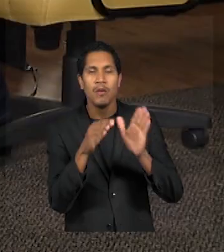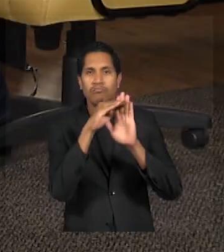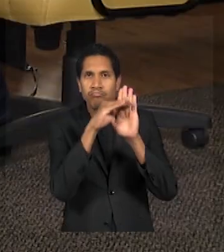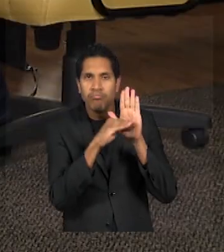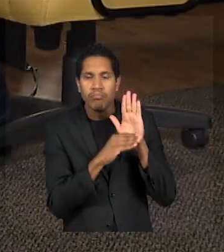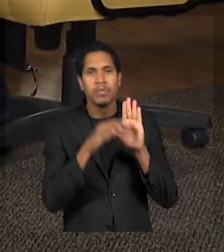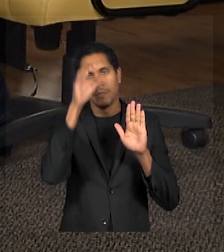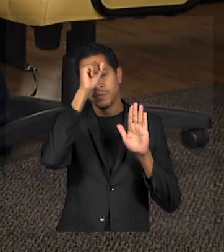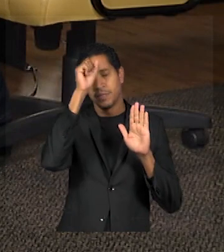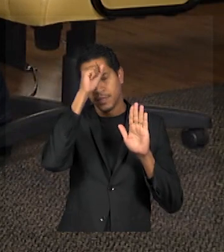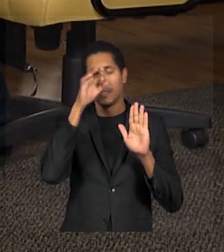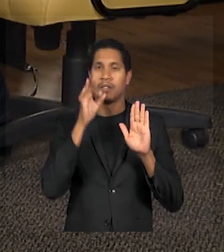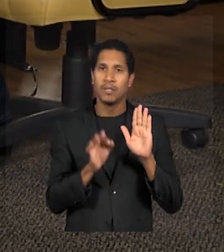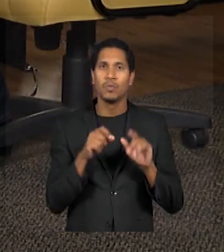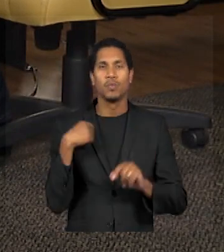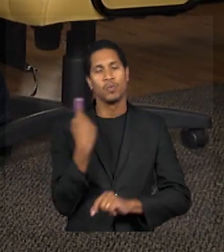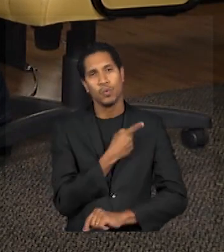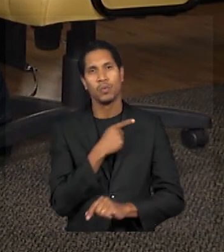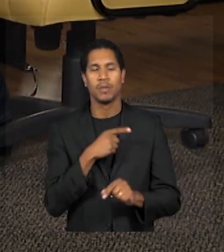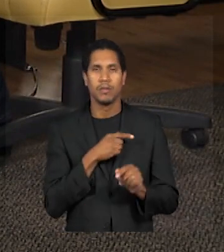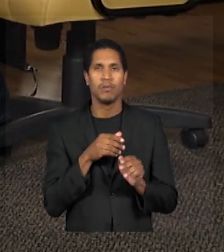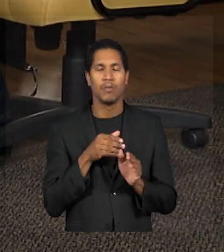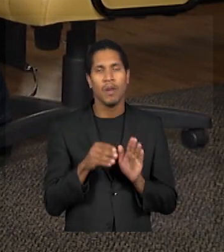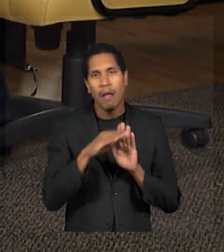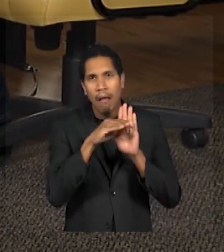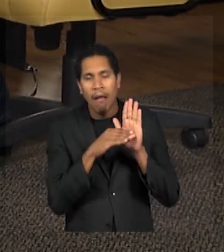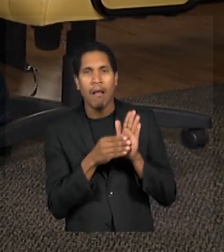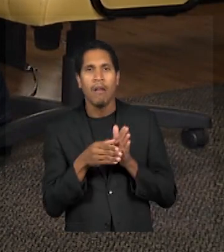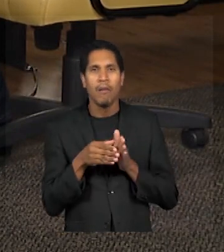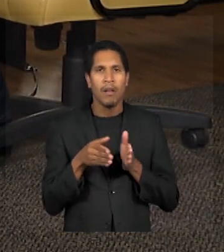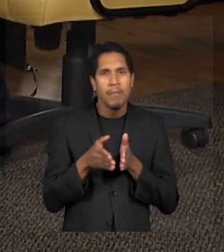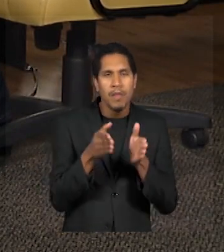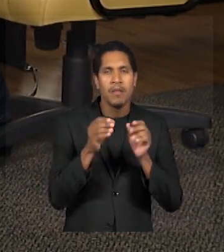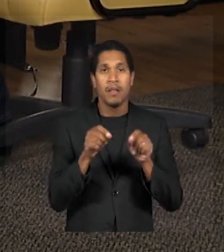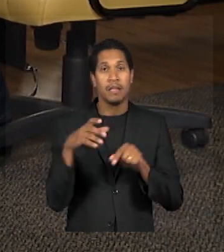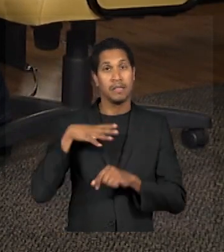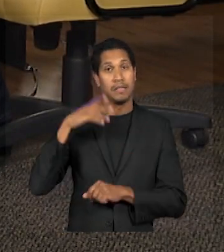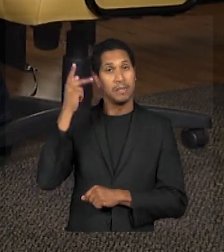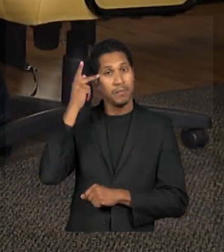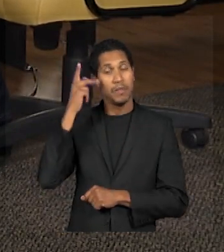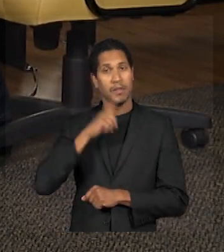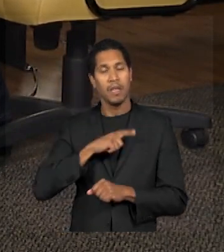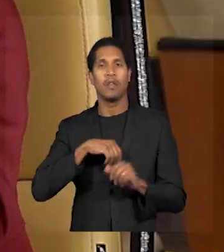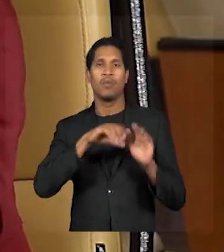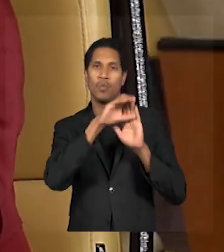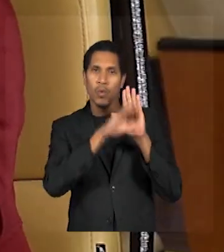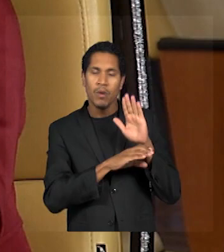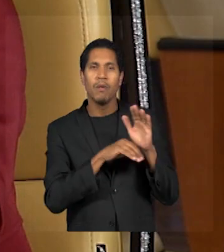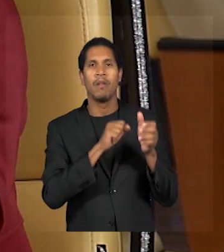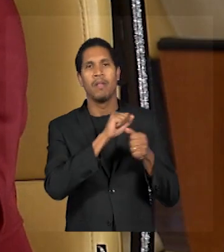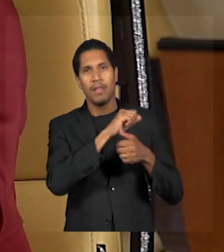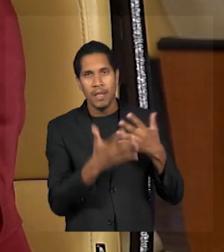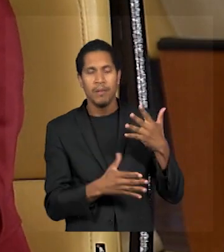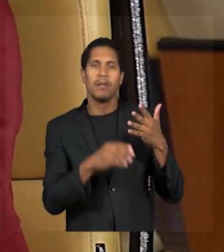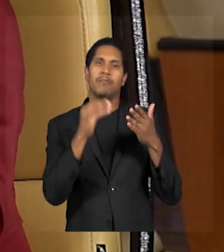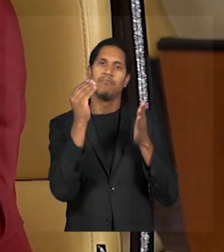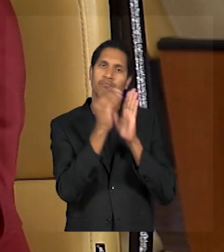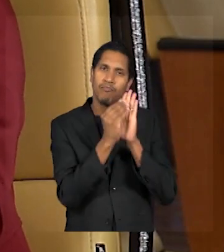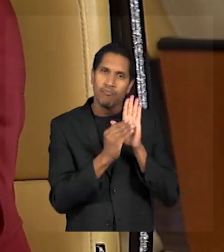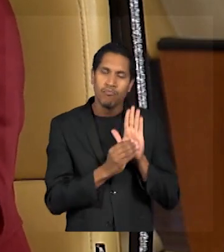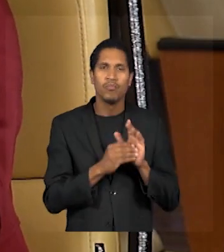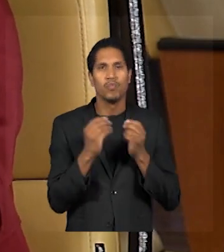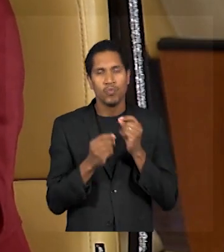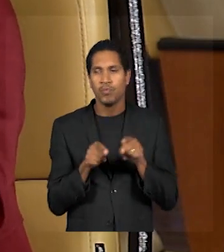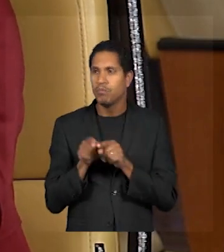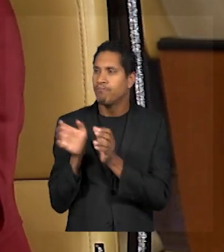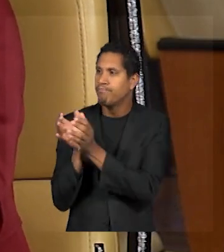aprendizagem. É aquilo que norteia. Então, a cidade de São Paulo tem um currículo de Libras elaborado com todos os